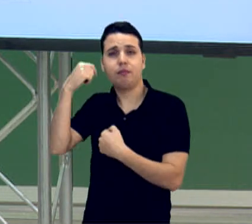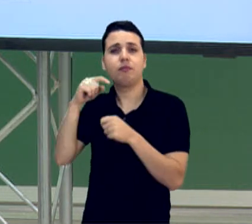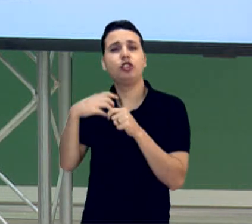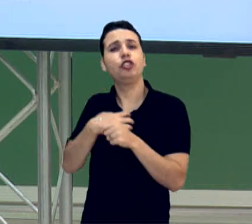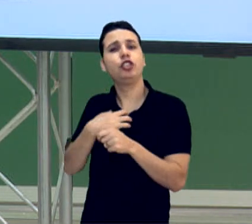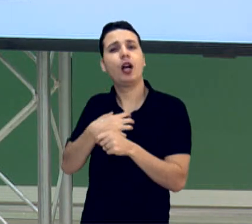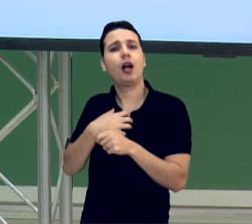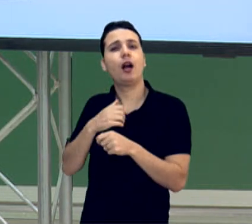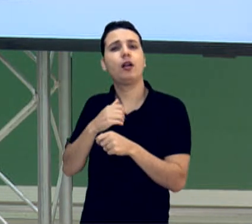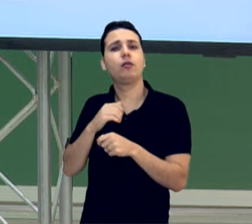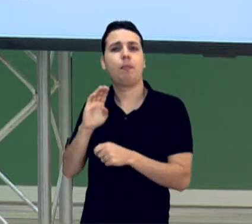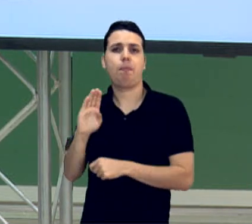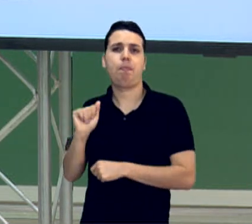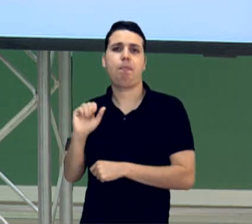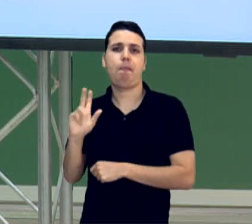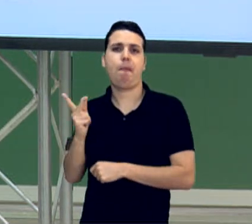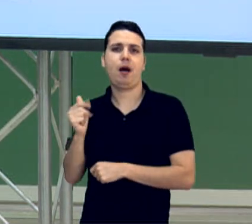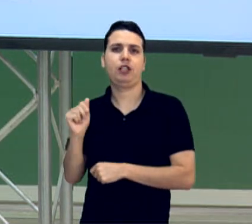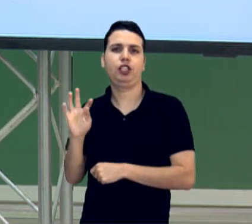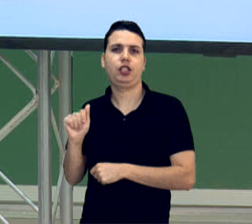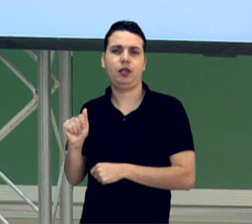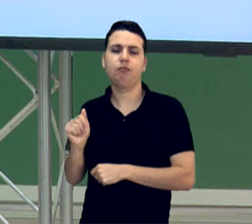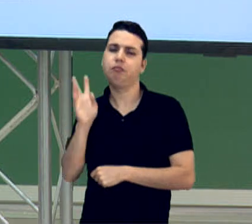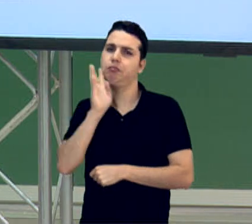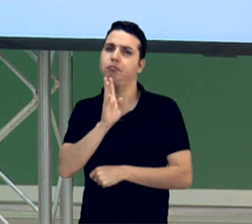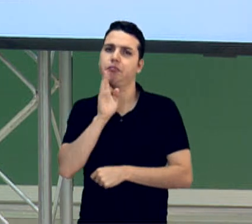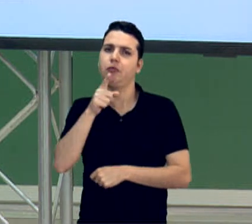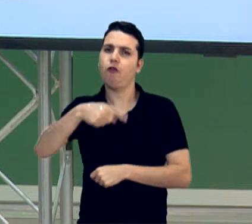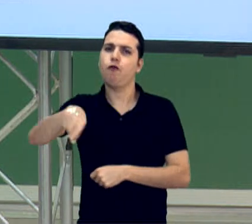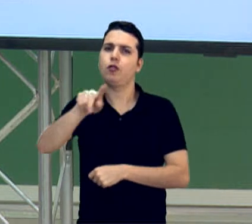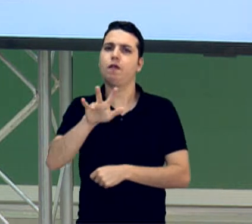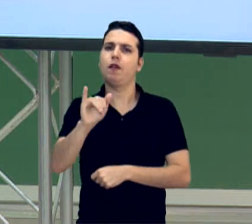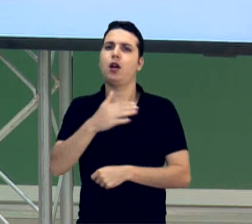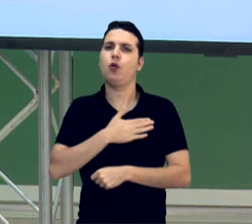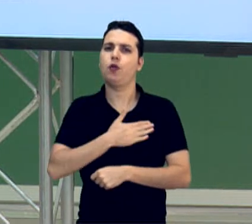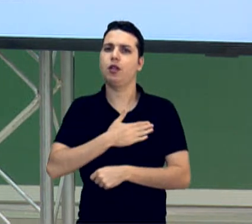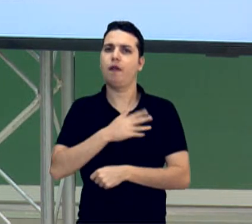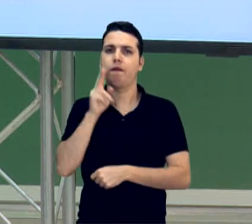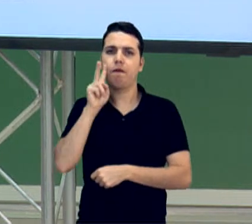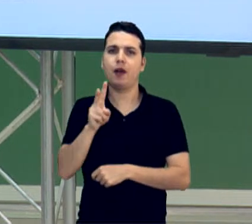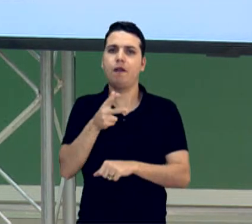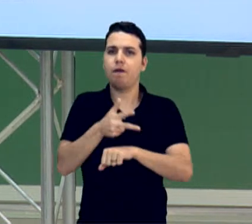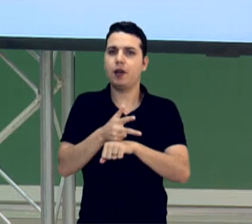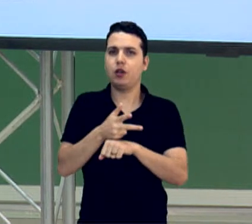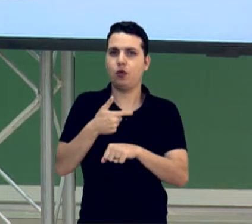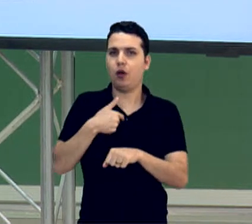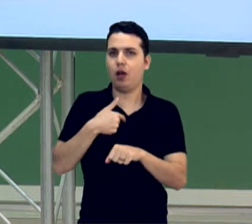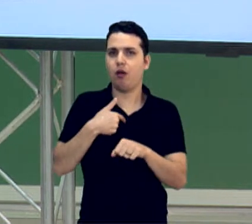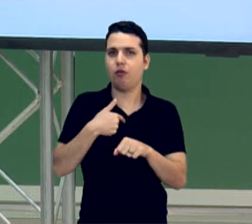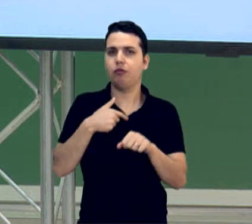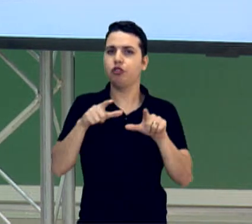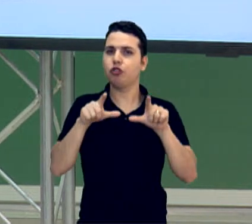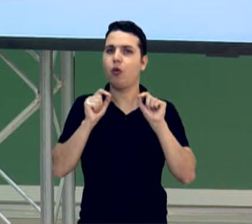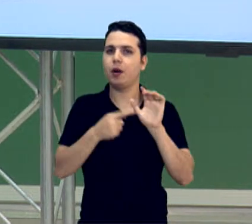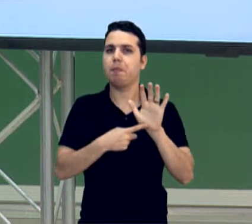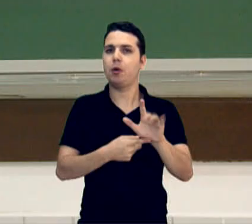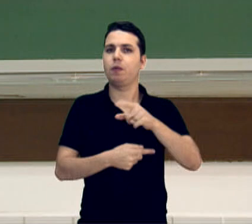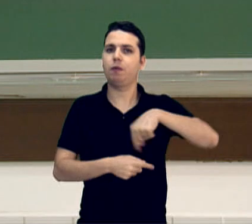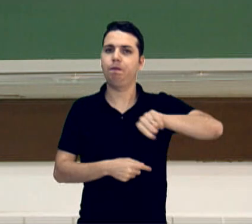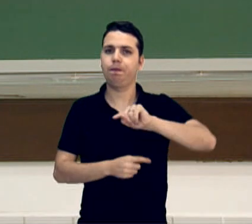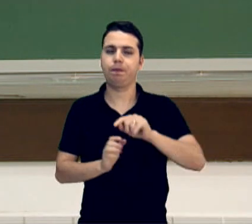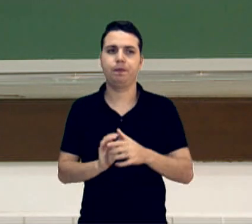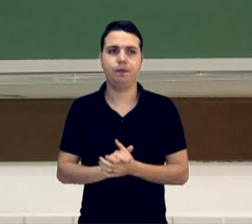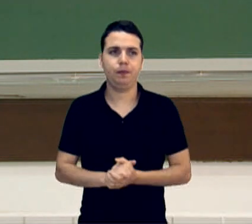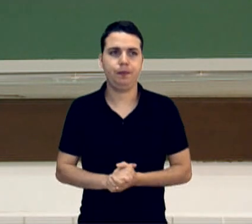pegada de bachata. Então é muito bacana, vocês vão gostar de ver os vídeos que a prof selecionou, tá bom? Vamos adiante.